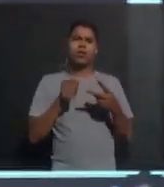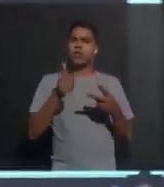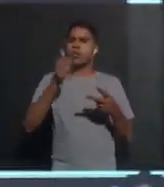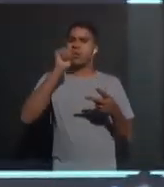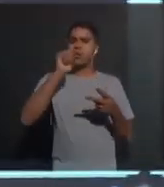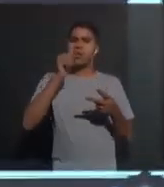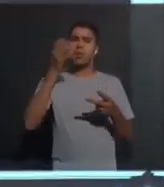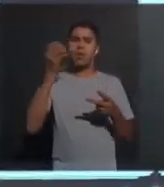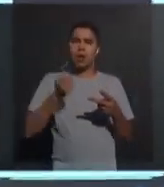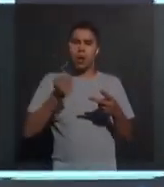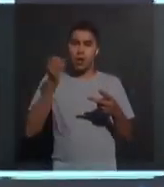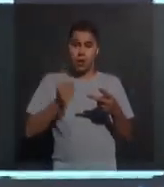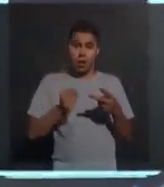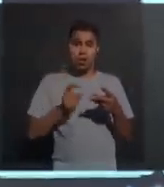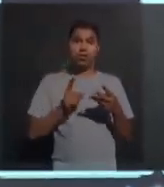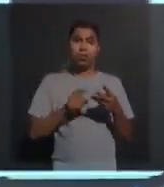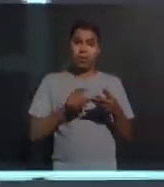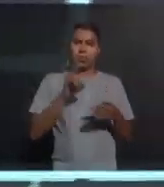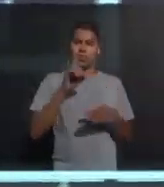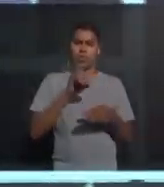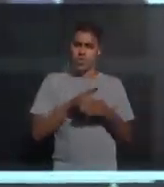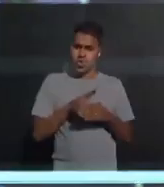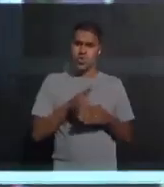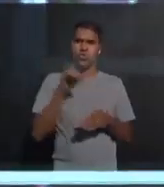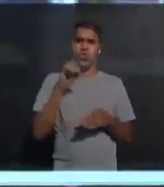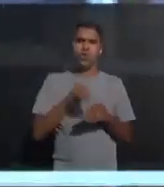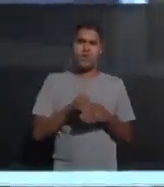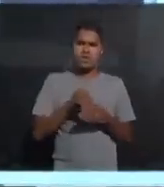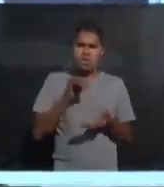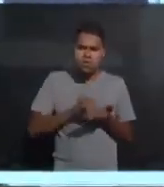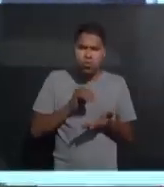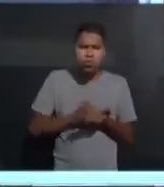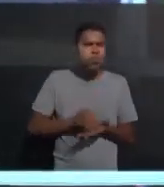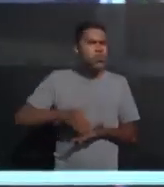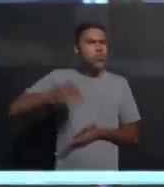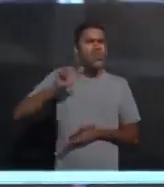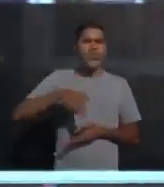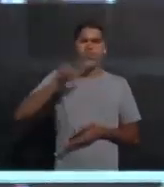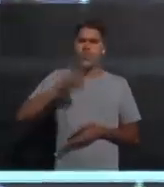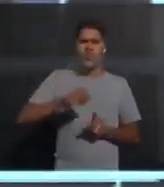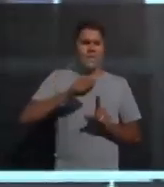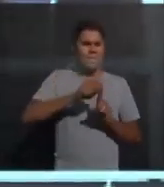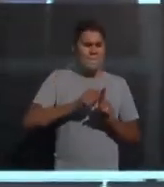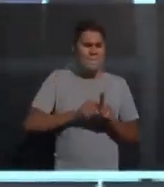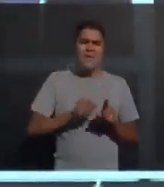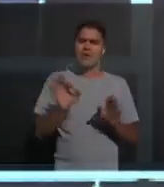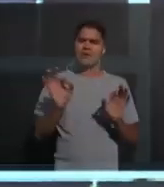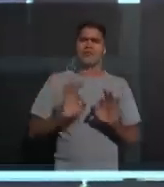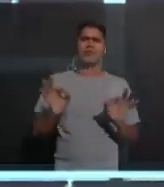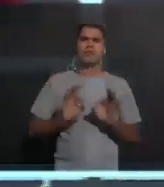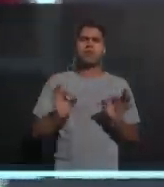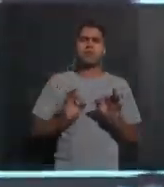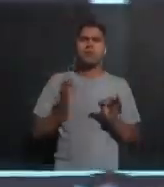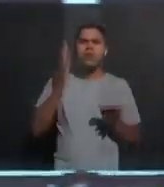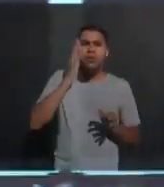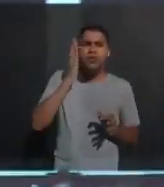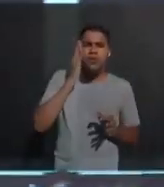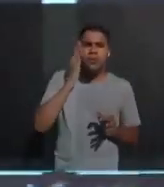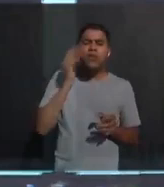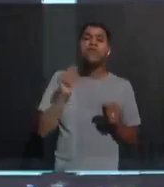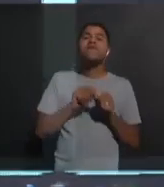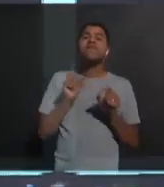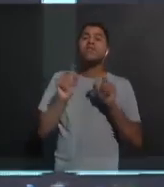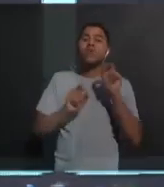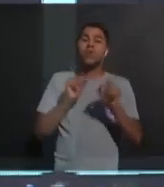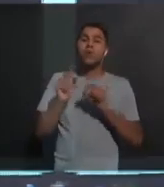mas o nosso diz me a nossa oferta nunca faltou nenhum mês nem mesmo a gente nem um mês e sabe que a gente fazia